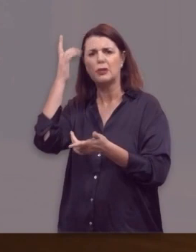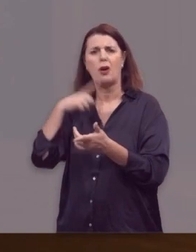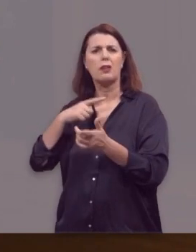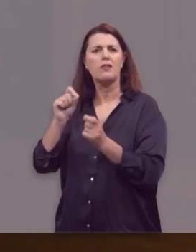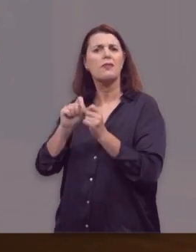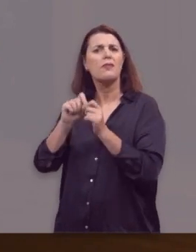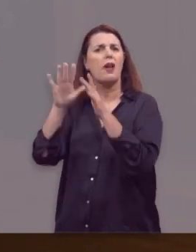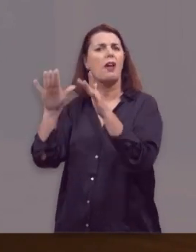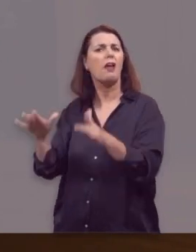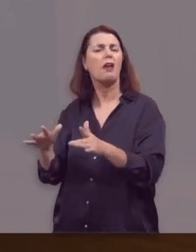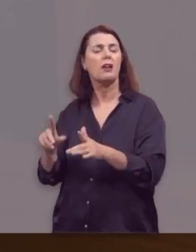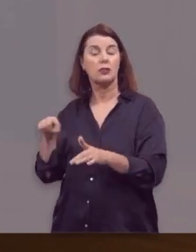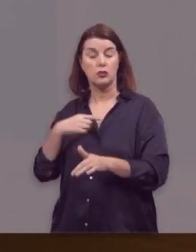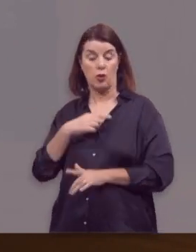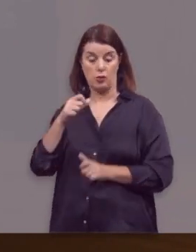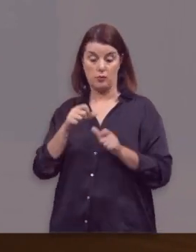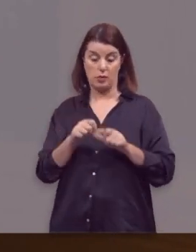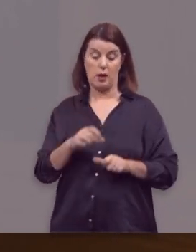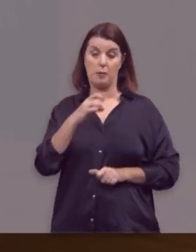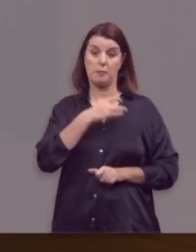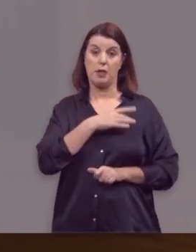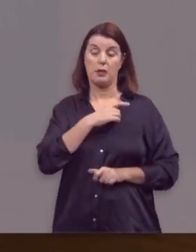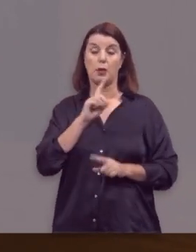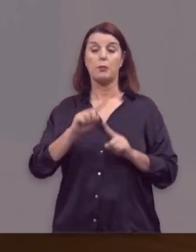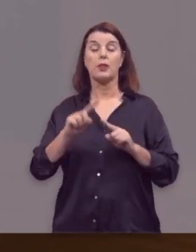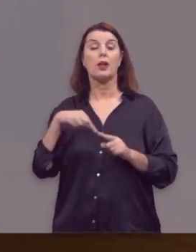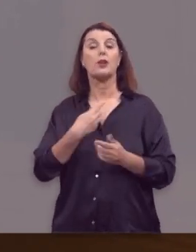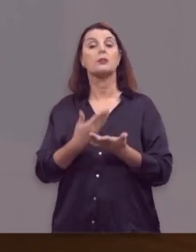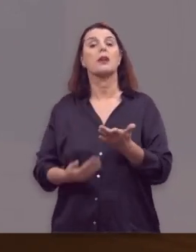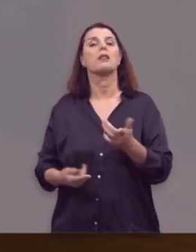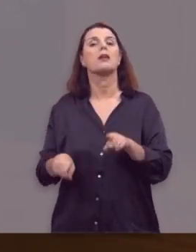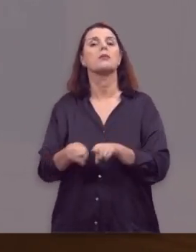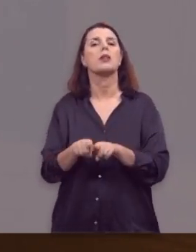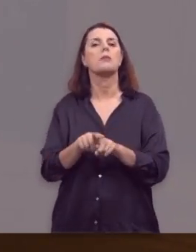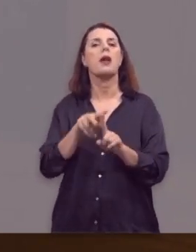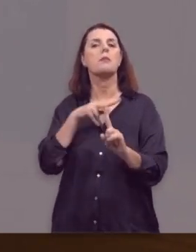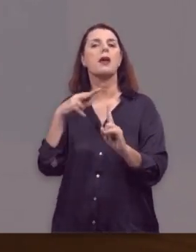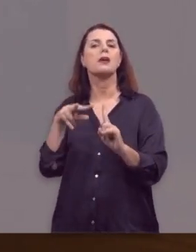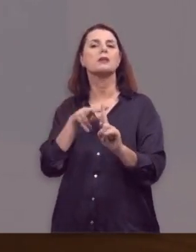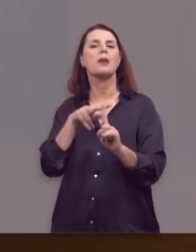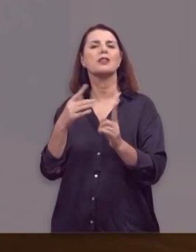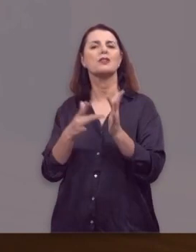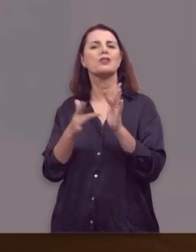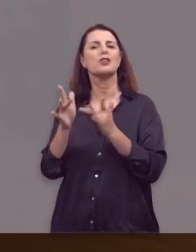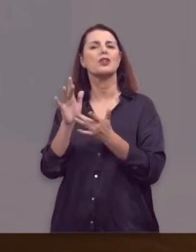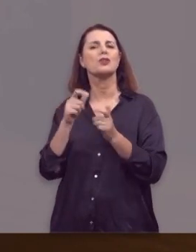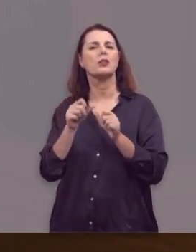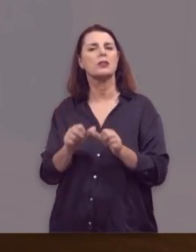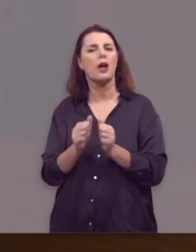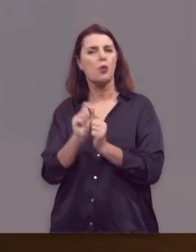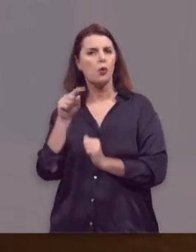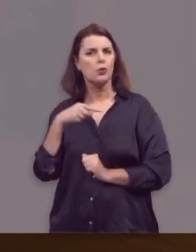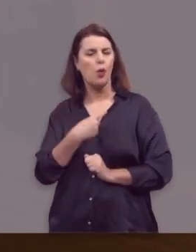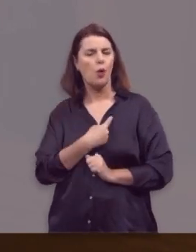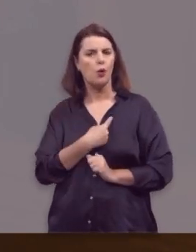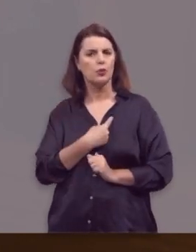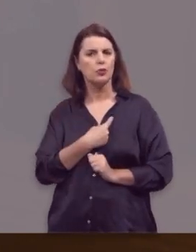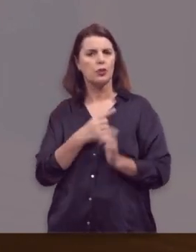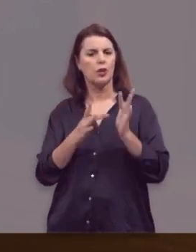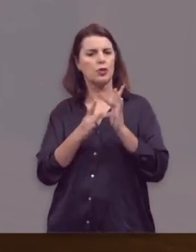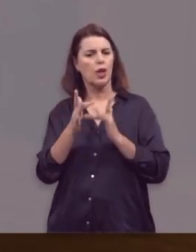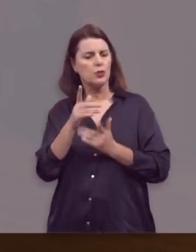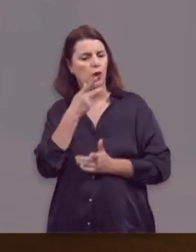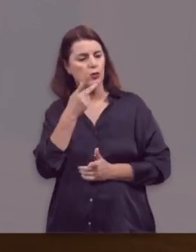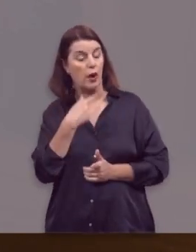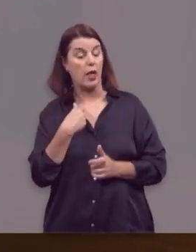Nós ficamos com medo porque tantas vezes nós perdemos também a perspectiva de que Jesus está conosco, e ele disse assim: eis que